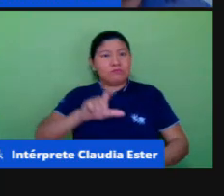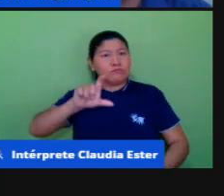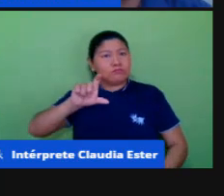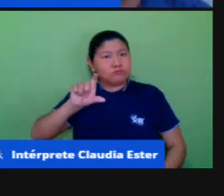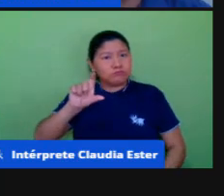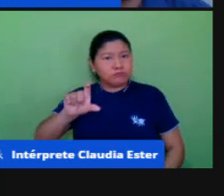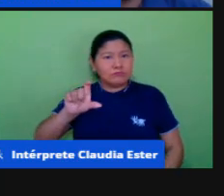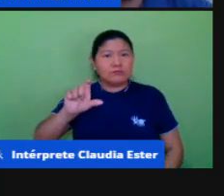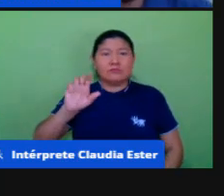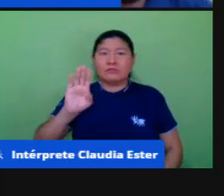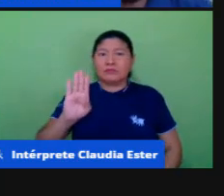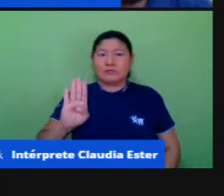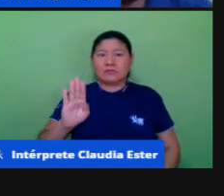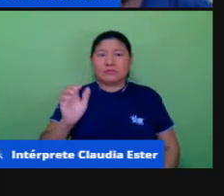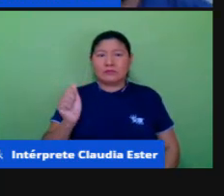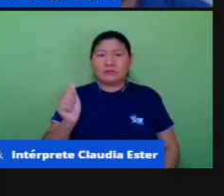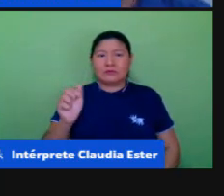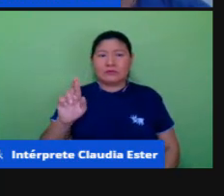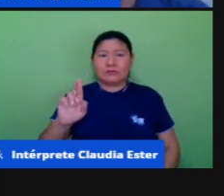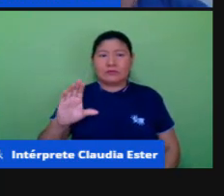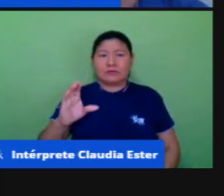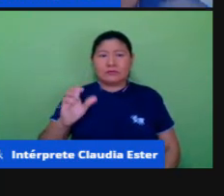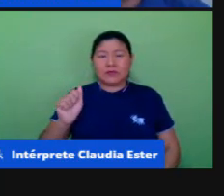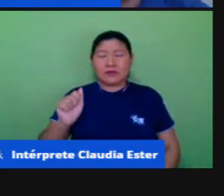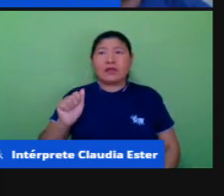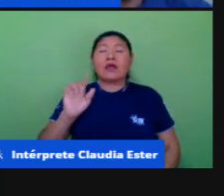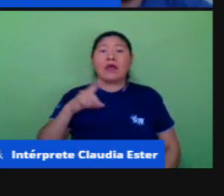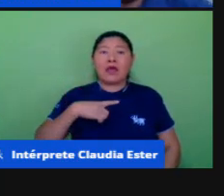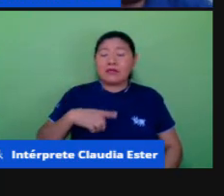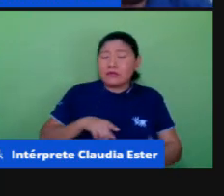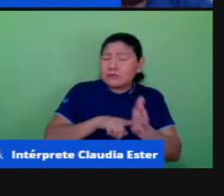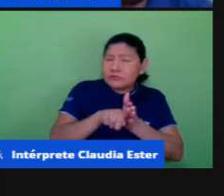E ali você buscava o conhecimento, são